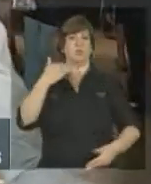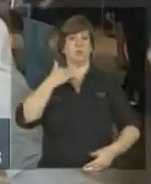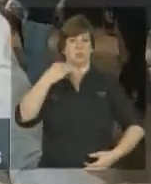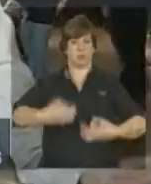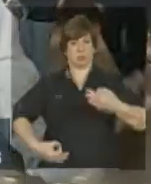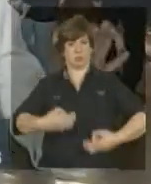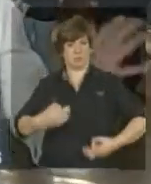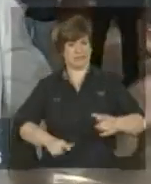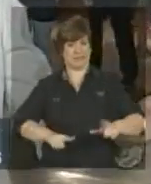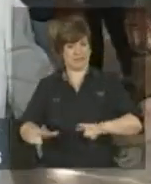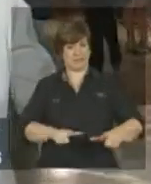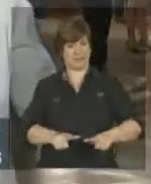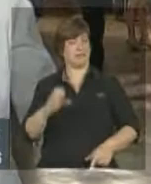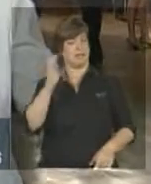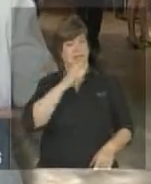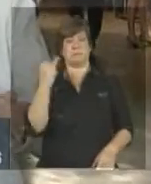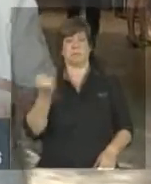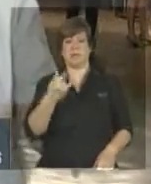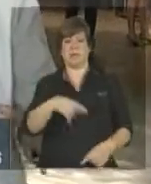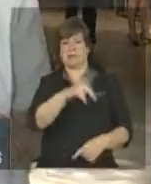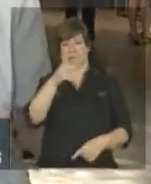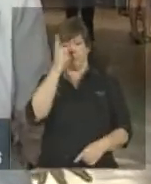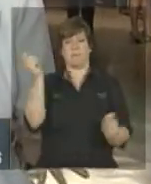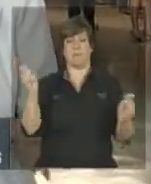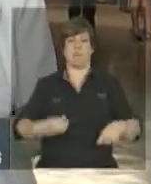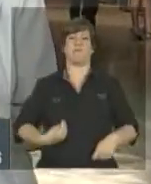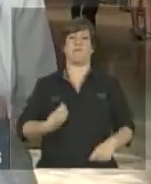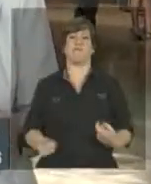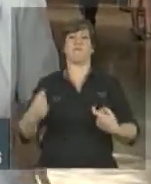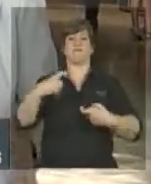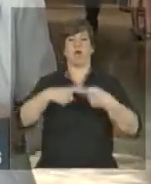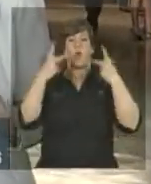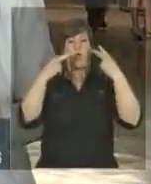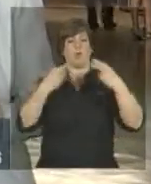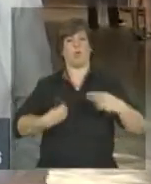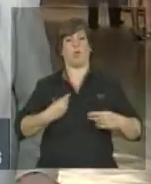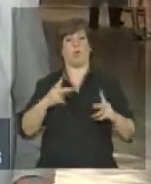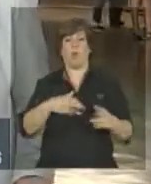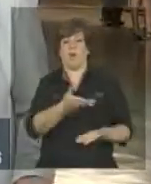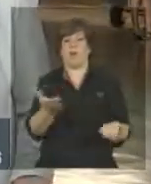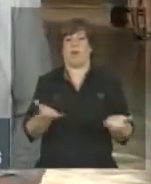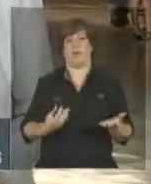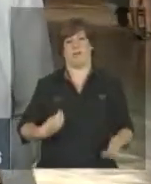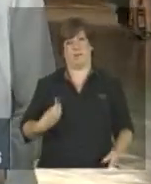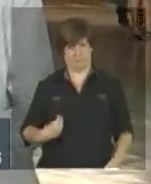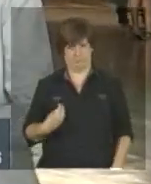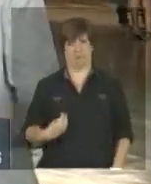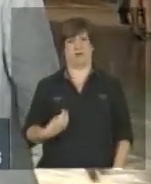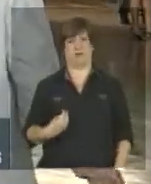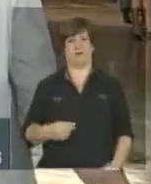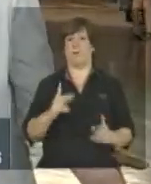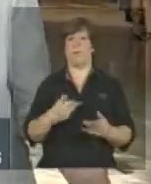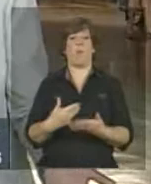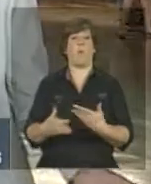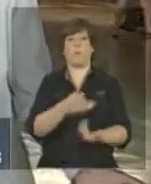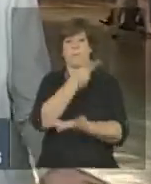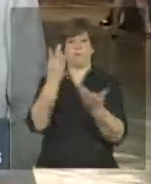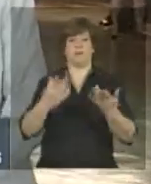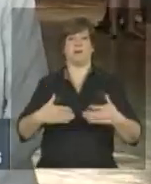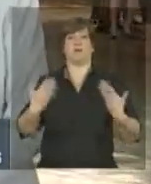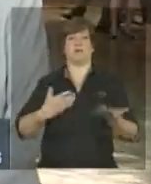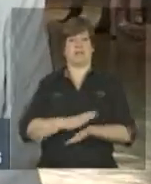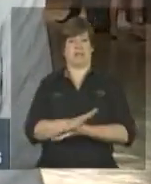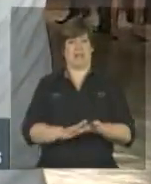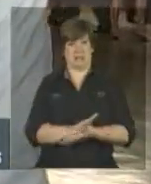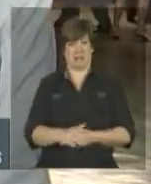justiça é fundamental para que essas pessoas possam voltar a uma vida como elas querem viver, como qualquer pessoa, sem